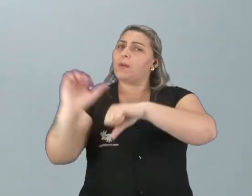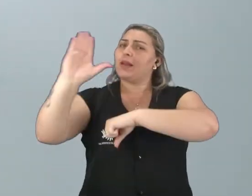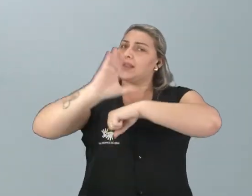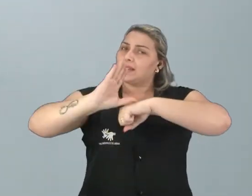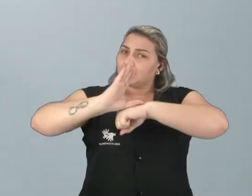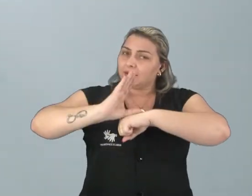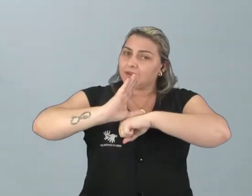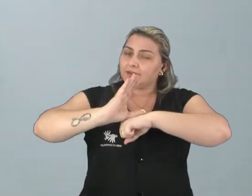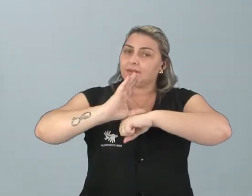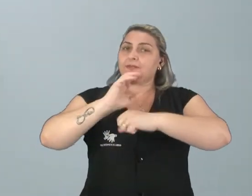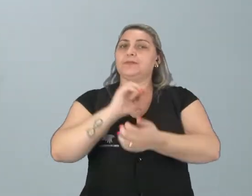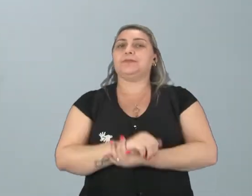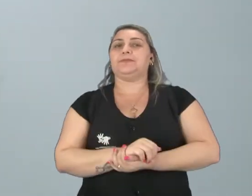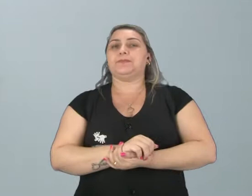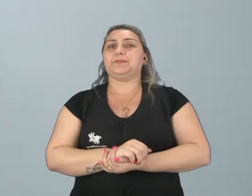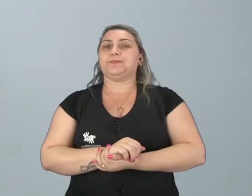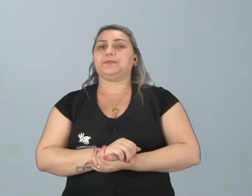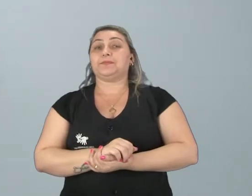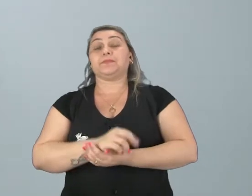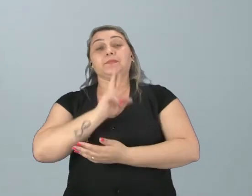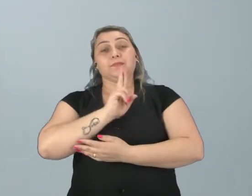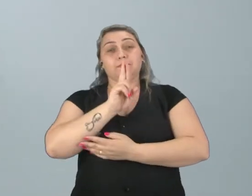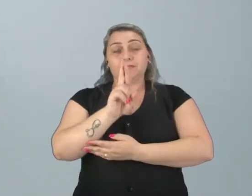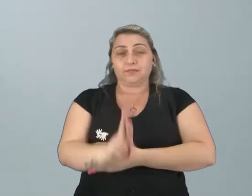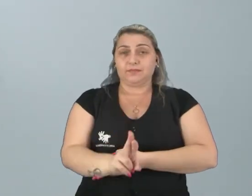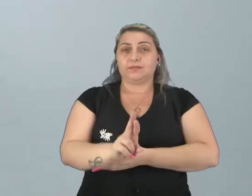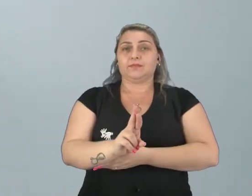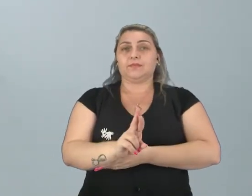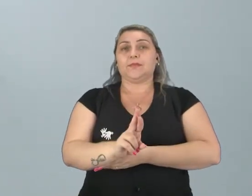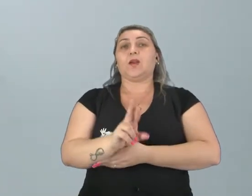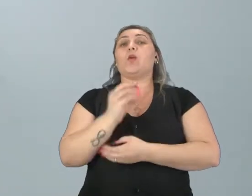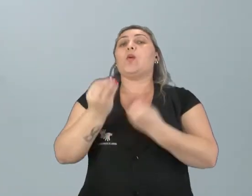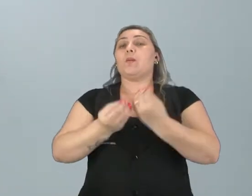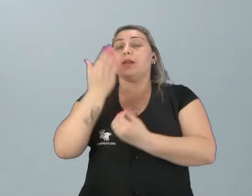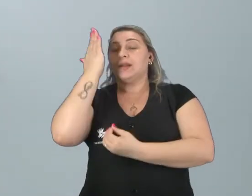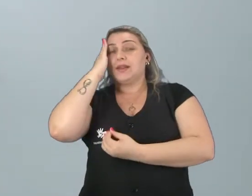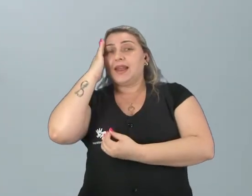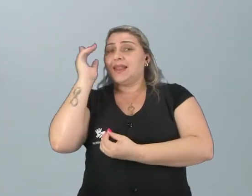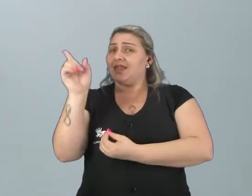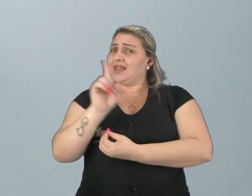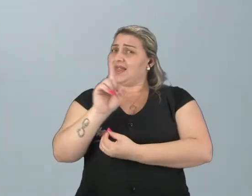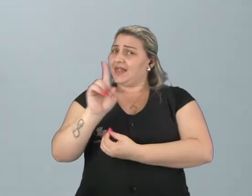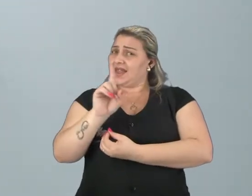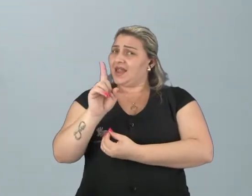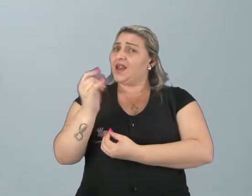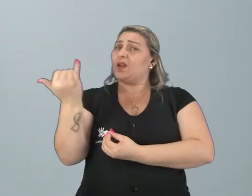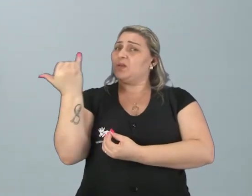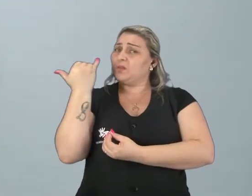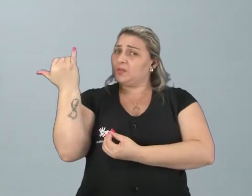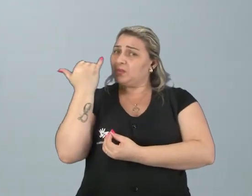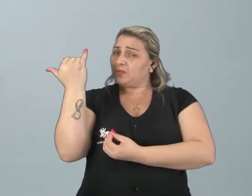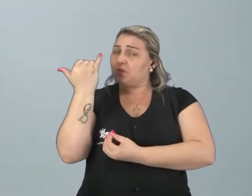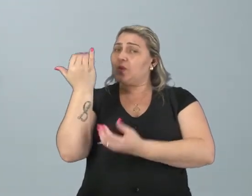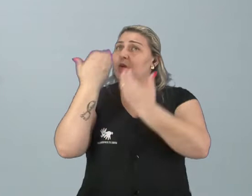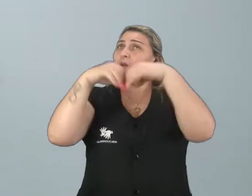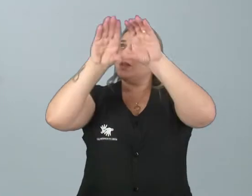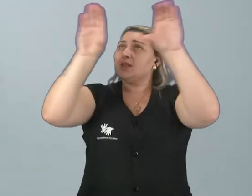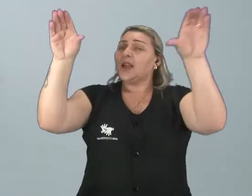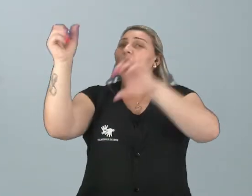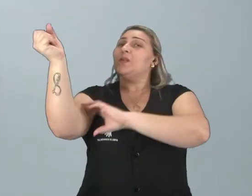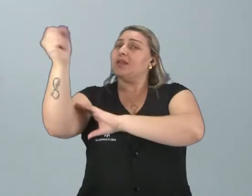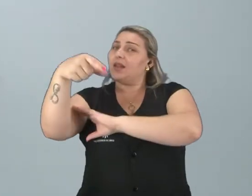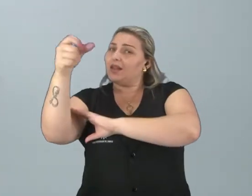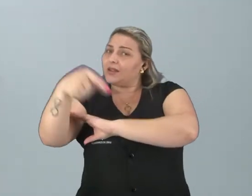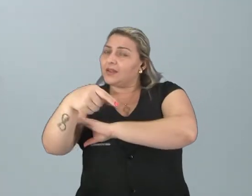está cinza. E ela responde de acordo como ela entende. Não, até que o céu está azul. Então, no momento em